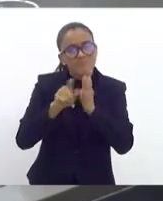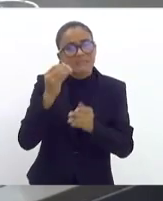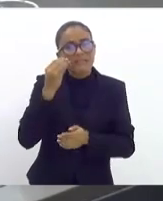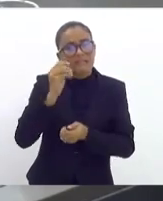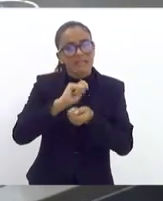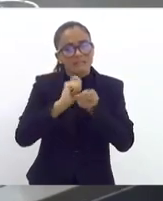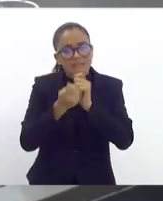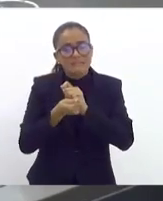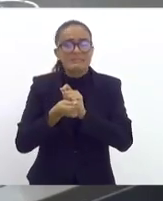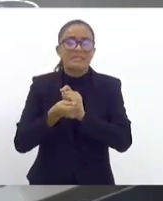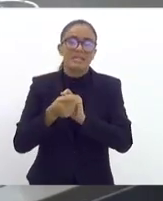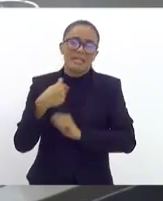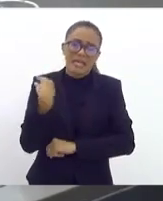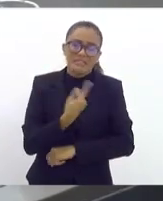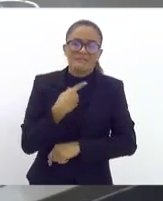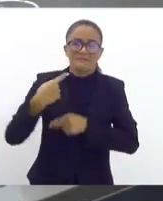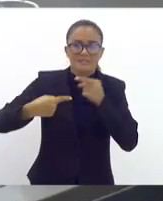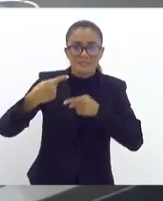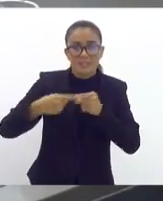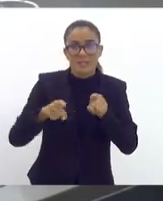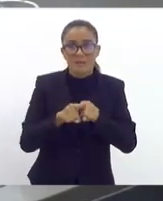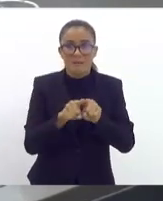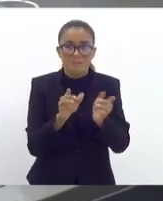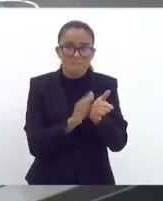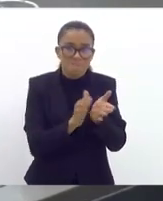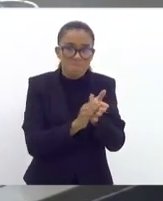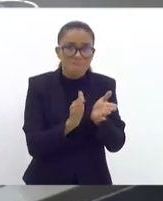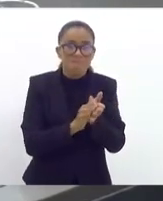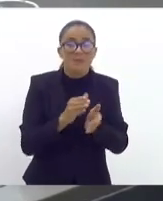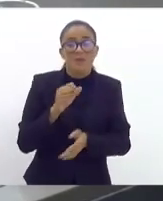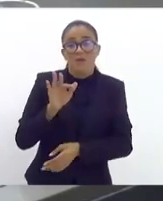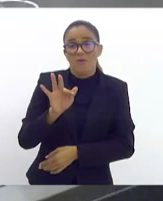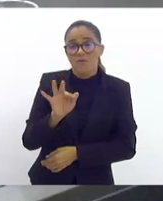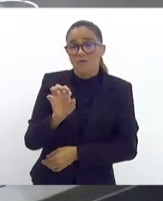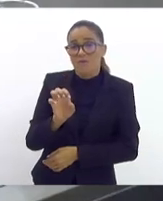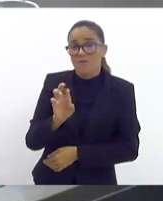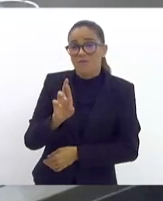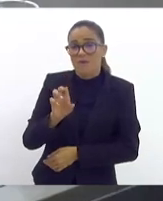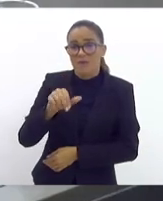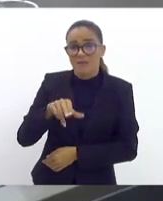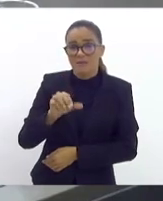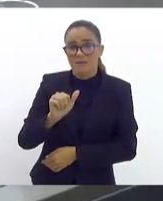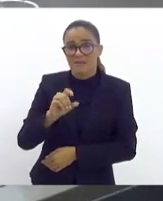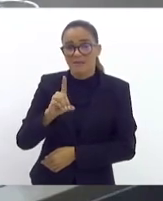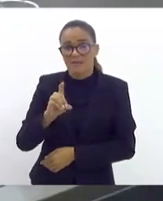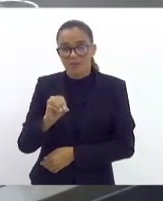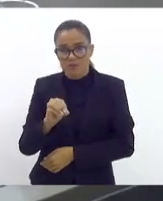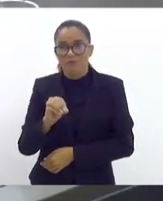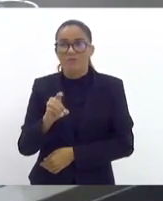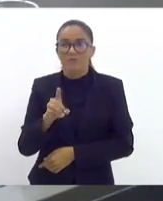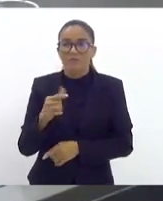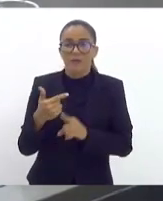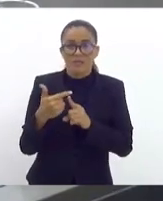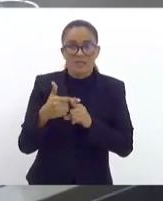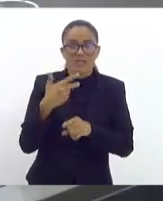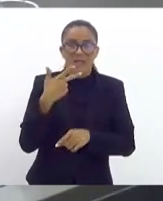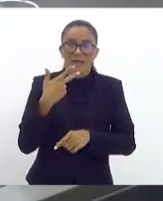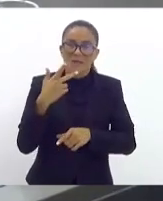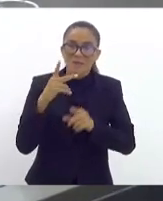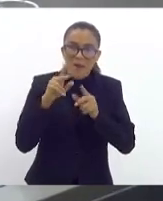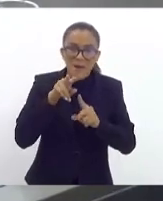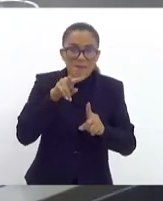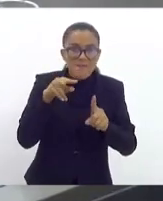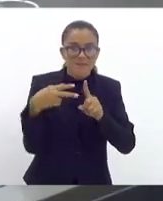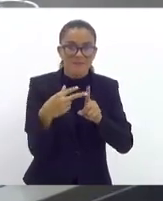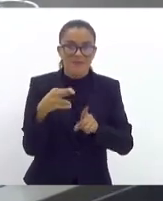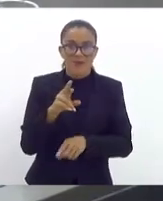discussão e aí parabenizar aqui o Fernando que a gente tá avançando já numa perspectiva do revogaço que conversavamos